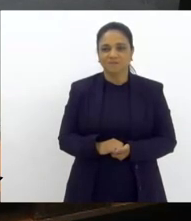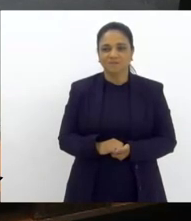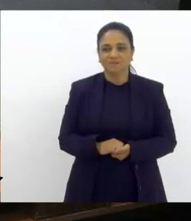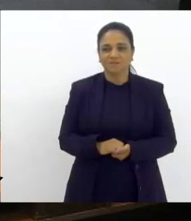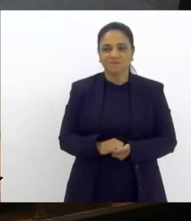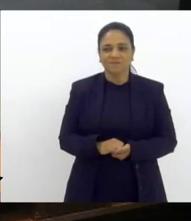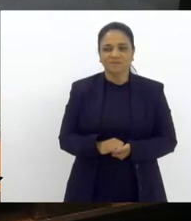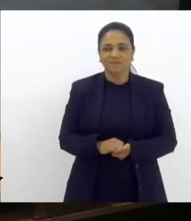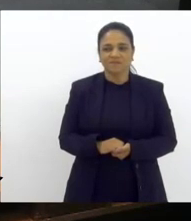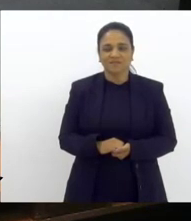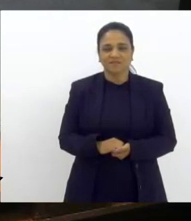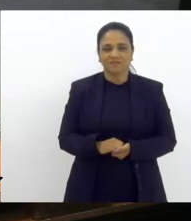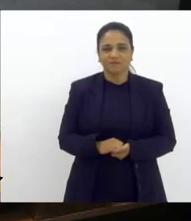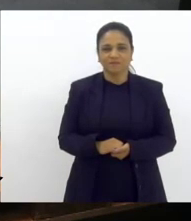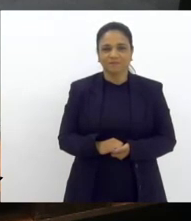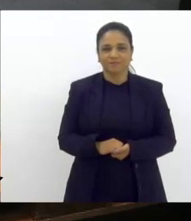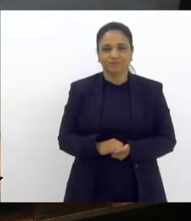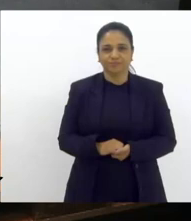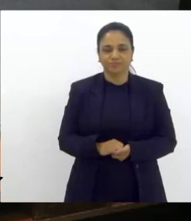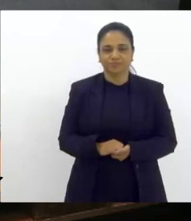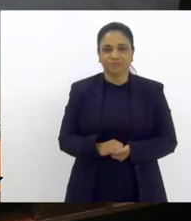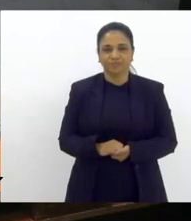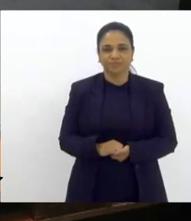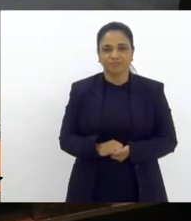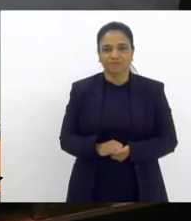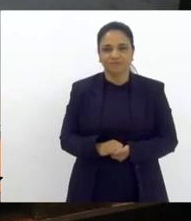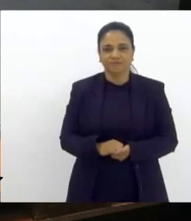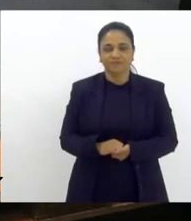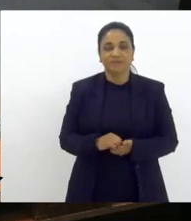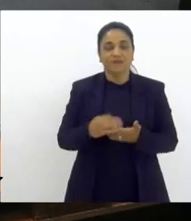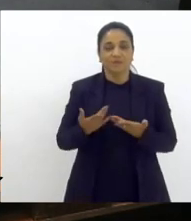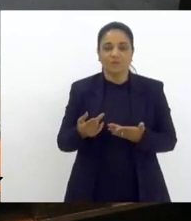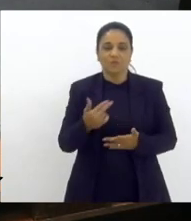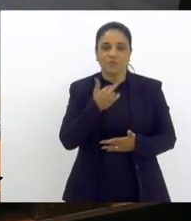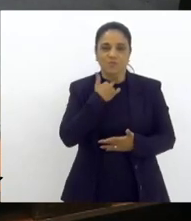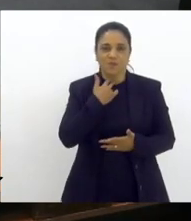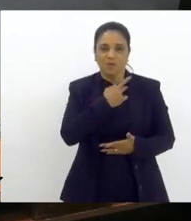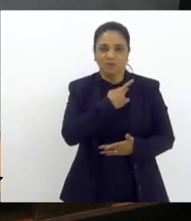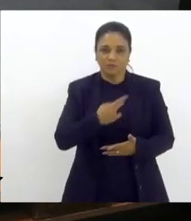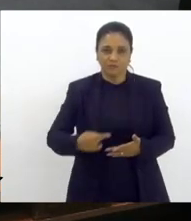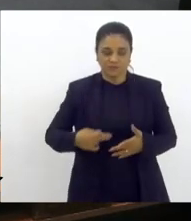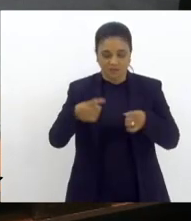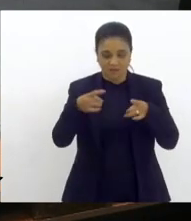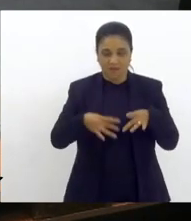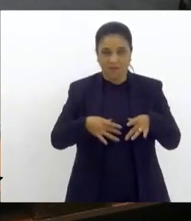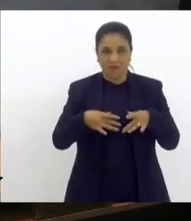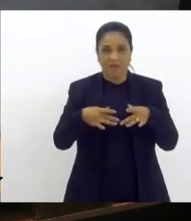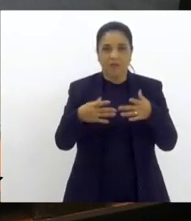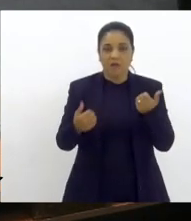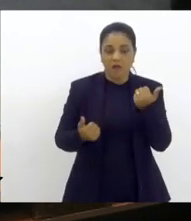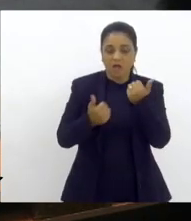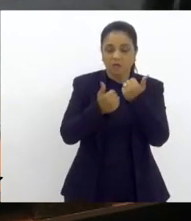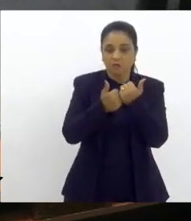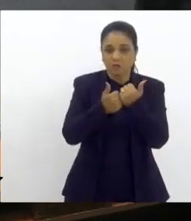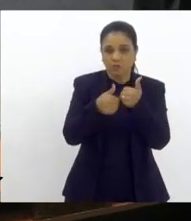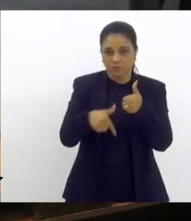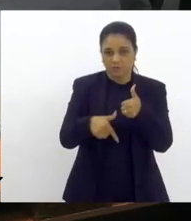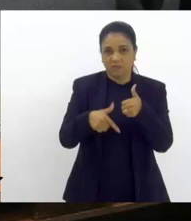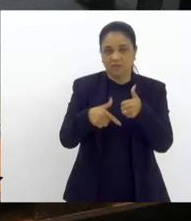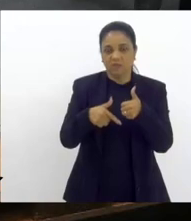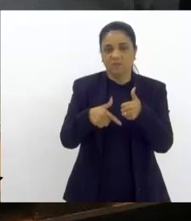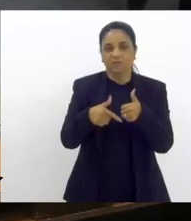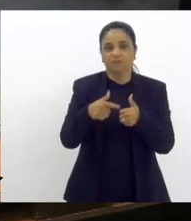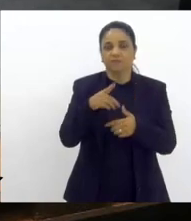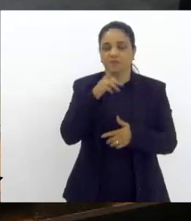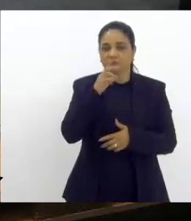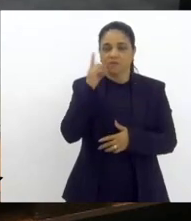ele não responde E aí eu não posso deixar a presidência Deputado Rodrigo Amorim assumir aqui alguns segundos enquanto eu